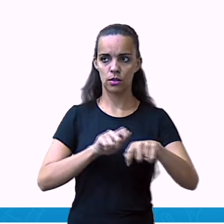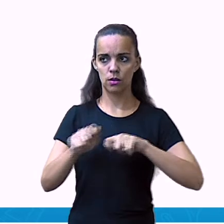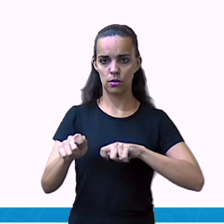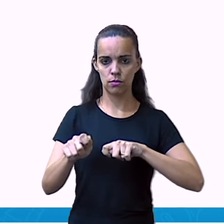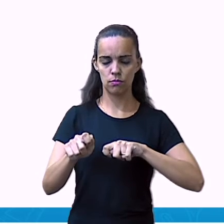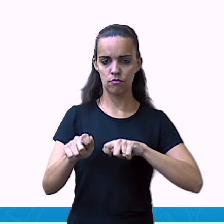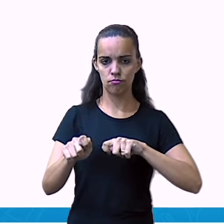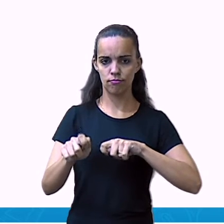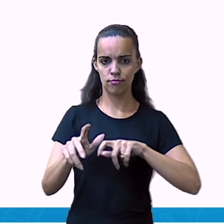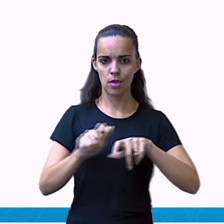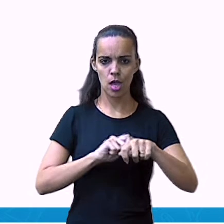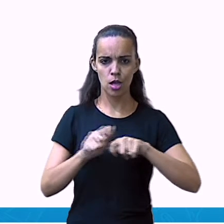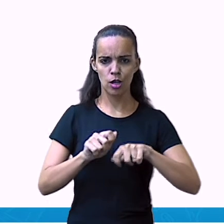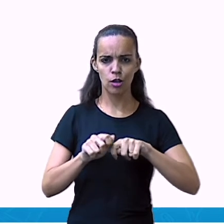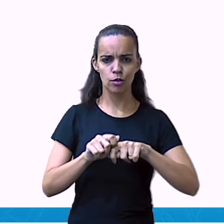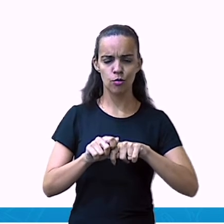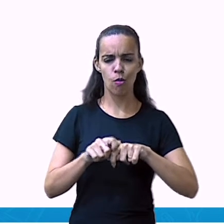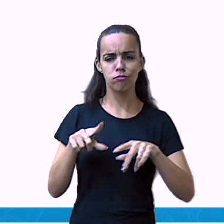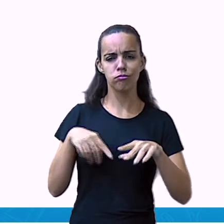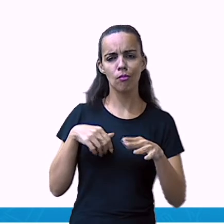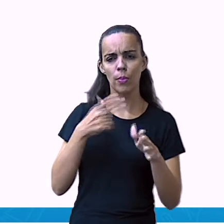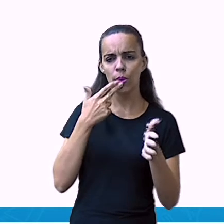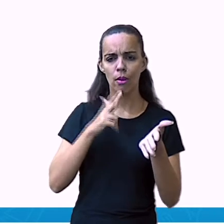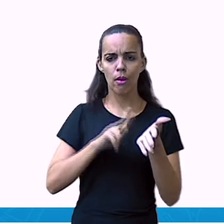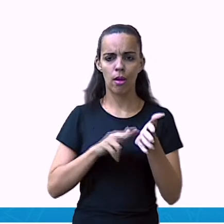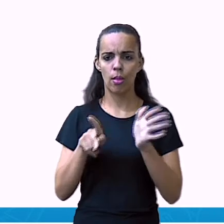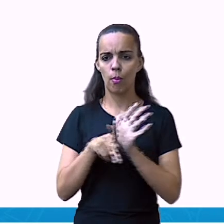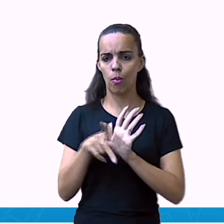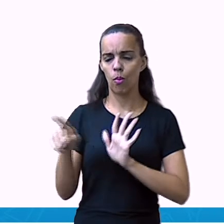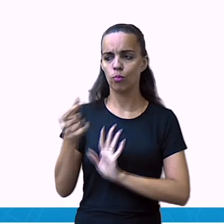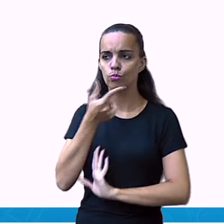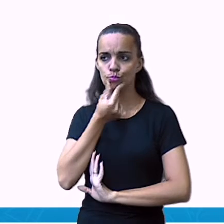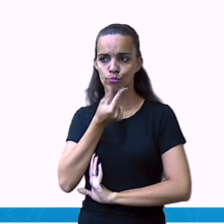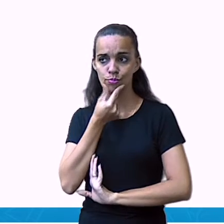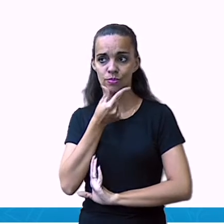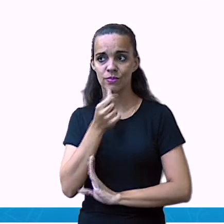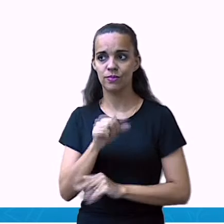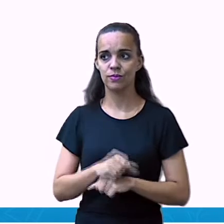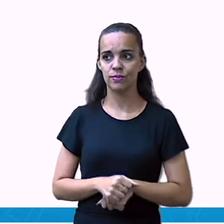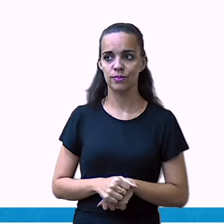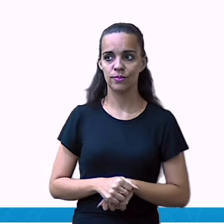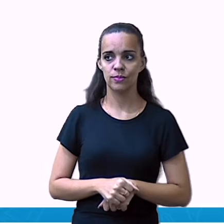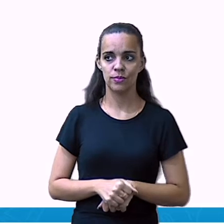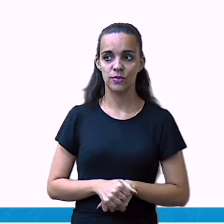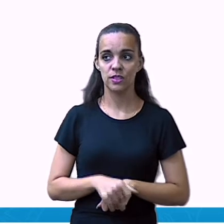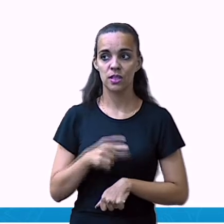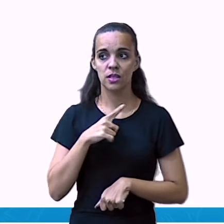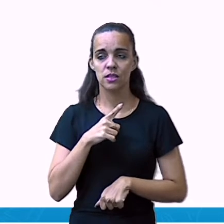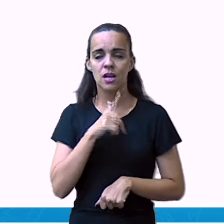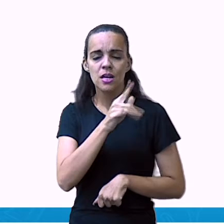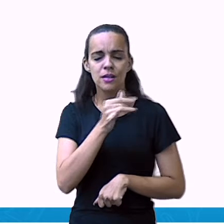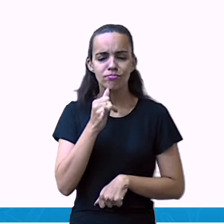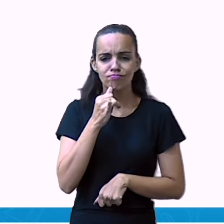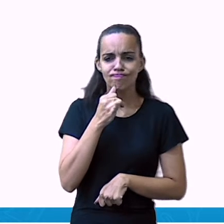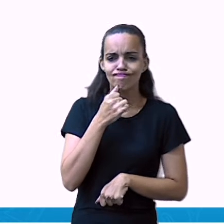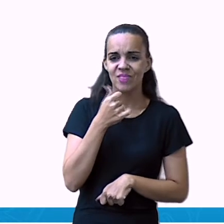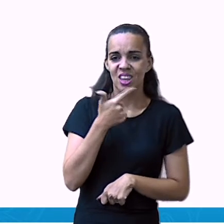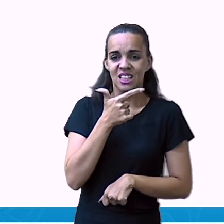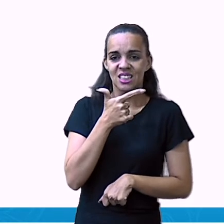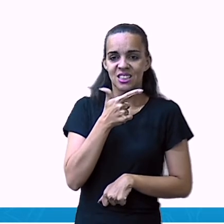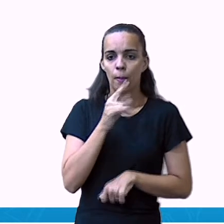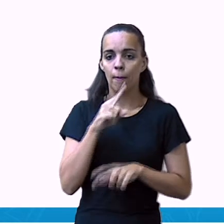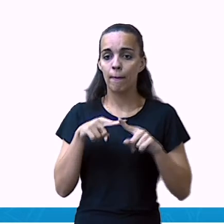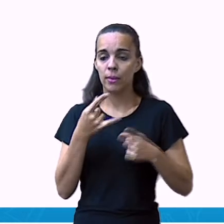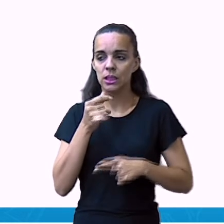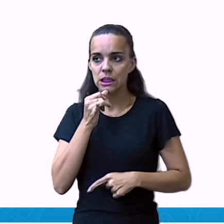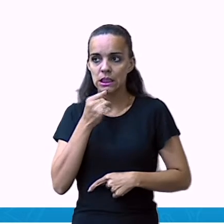do Bruno. No dia seguinte, com um riso que era também de tristeza e uma